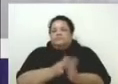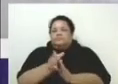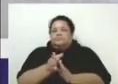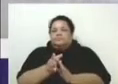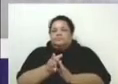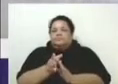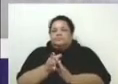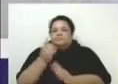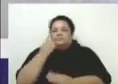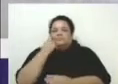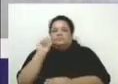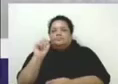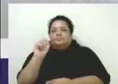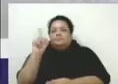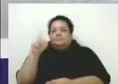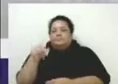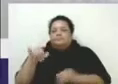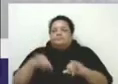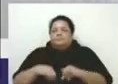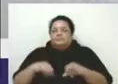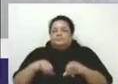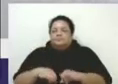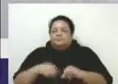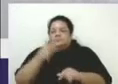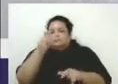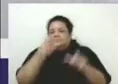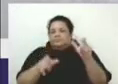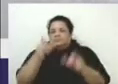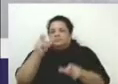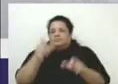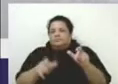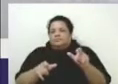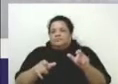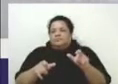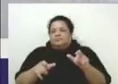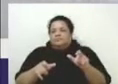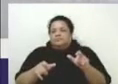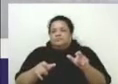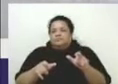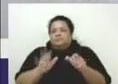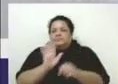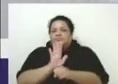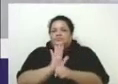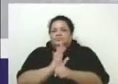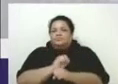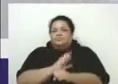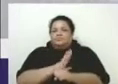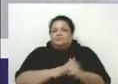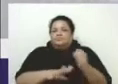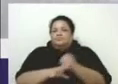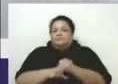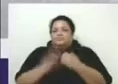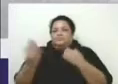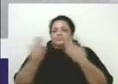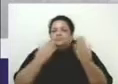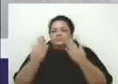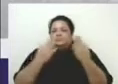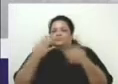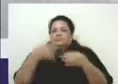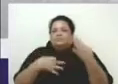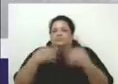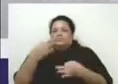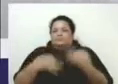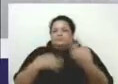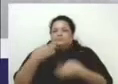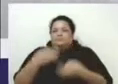ou agressores, dar assistência social, psicológica e jurídica, usar os